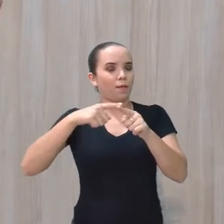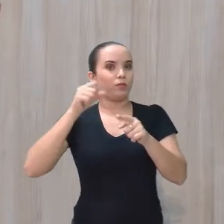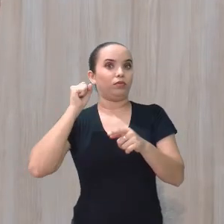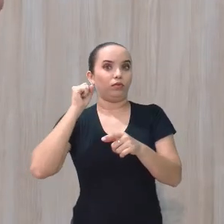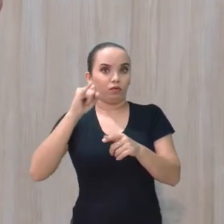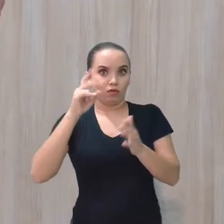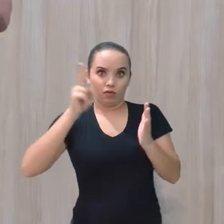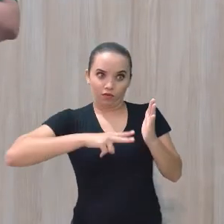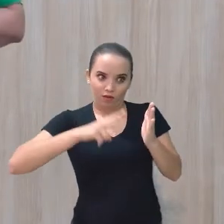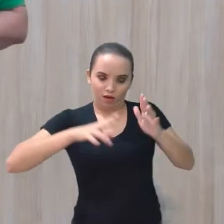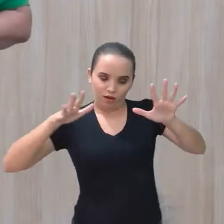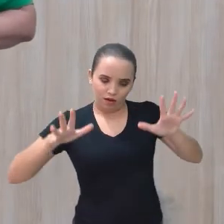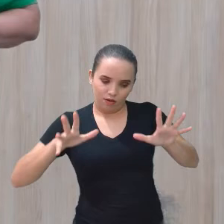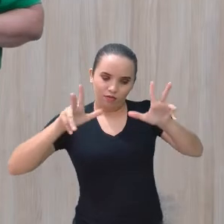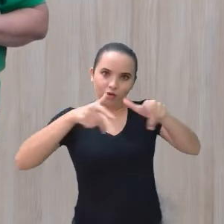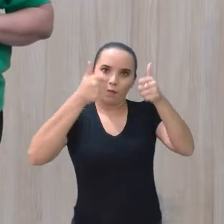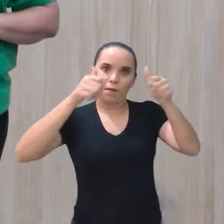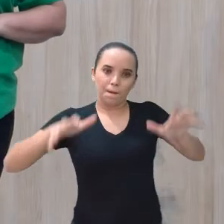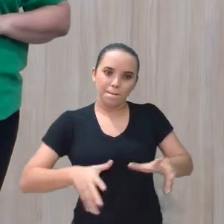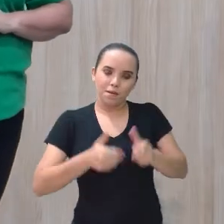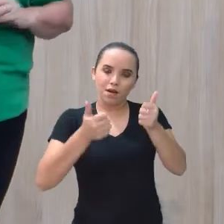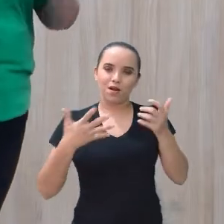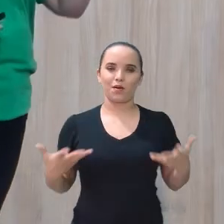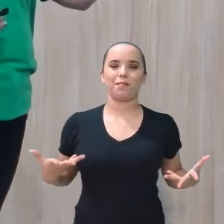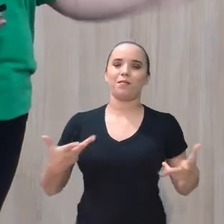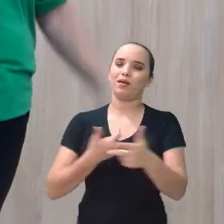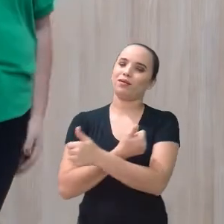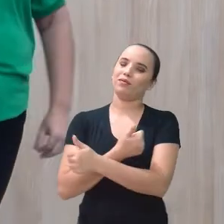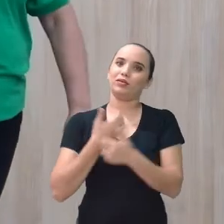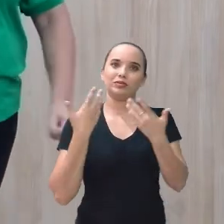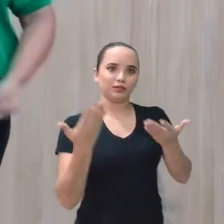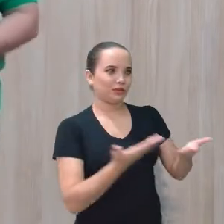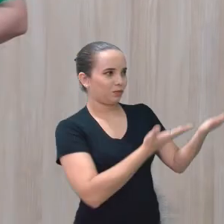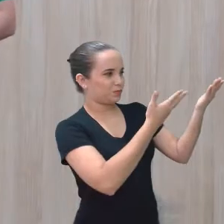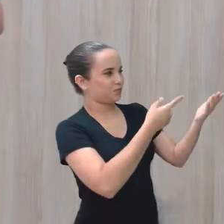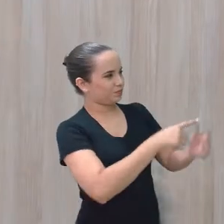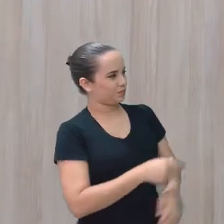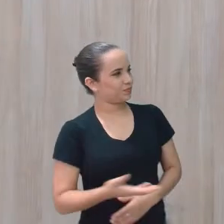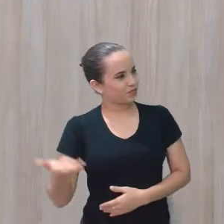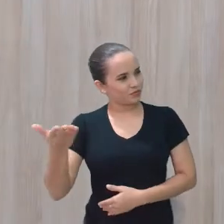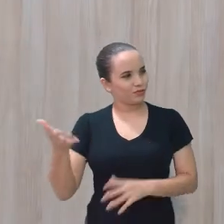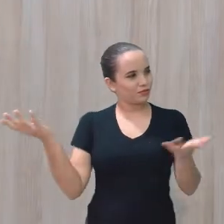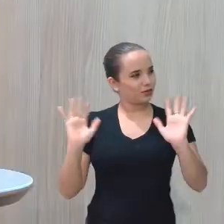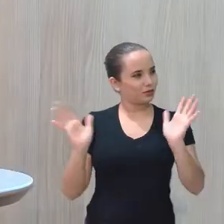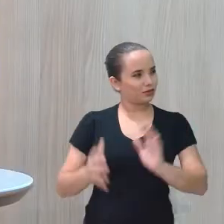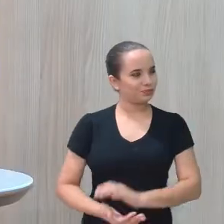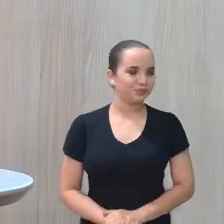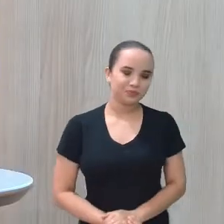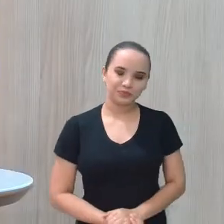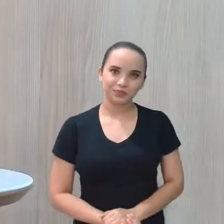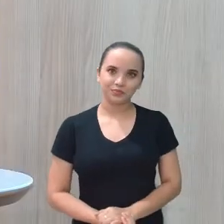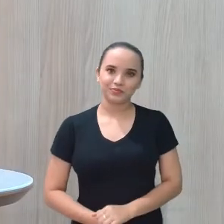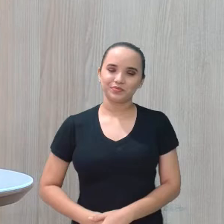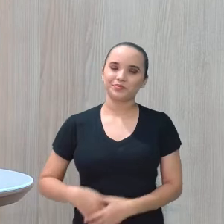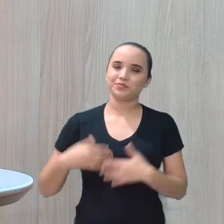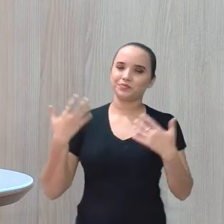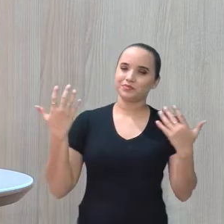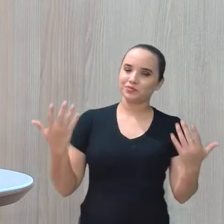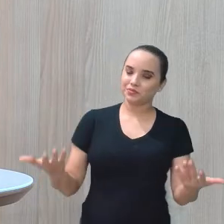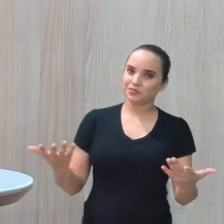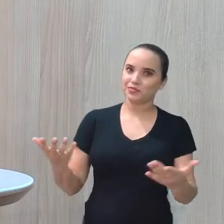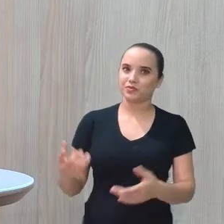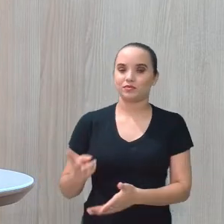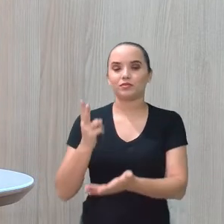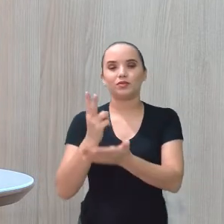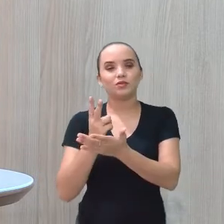é maravilhoso ler, tá? Então é isso, professora Camille, se despede aí. Oi, gente,